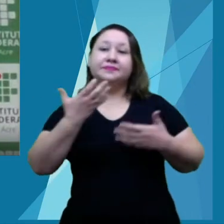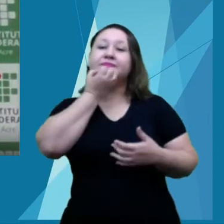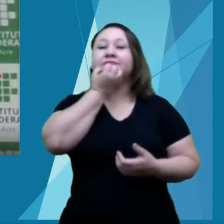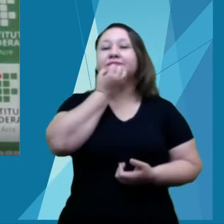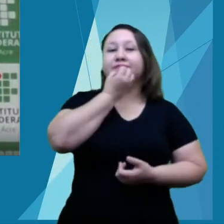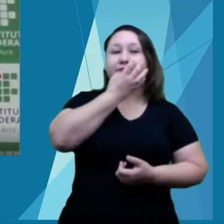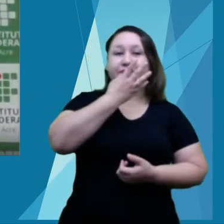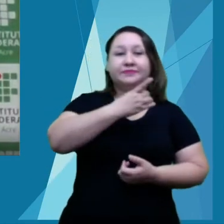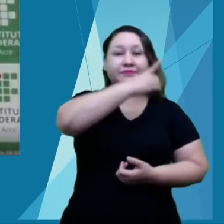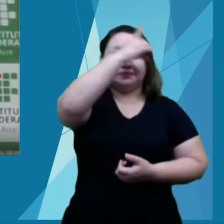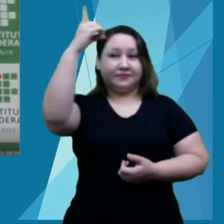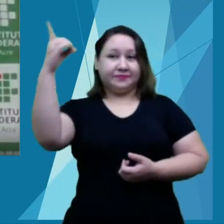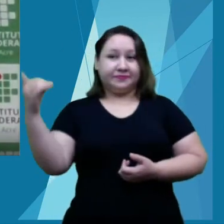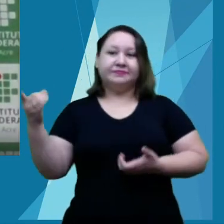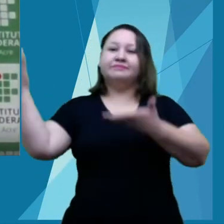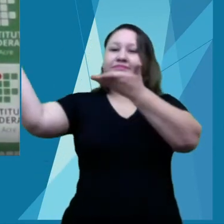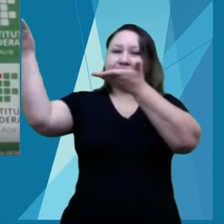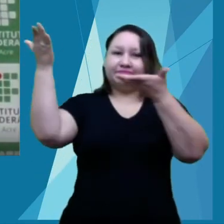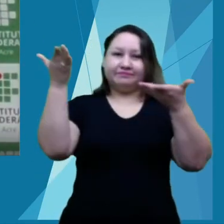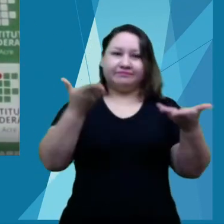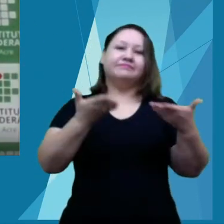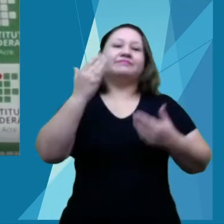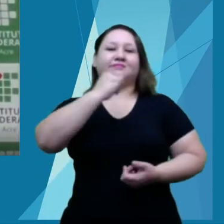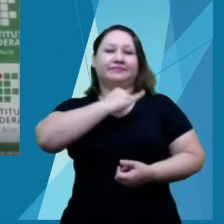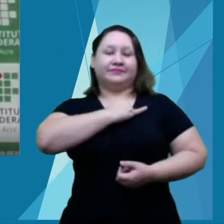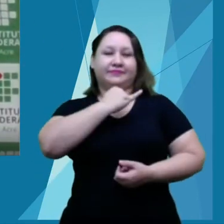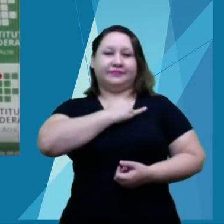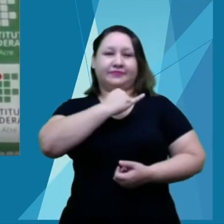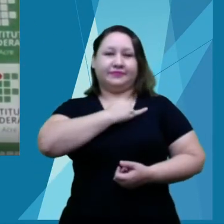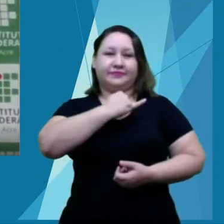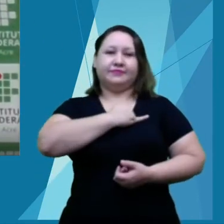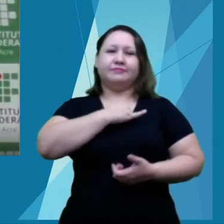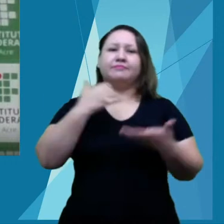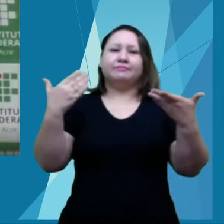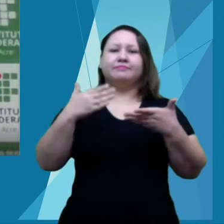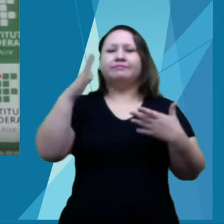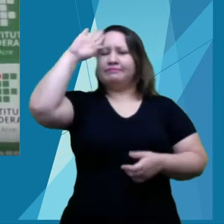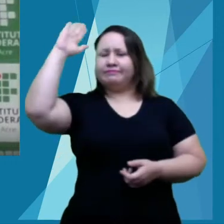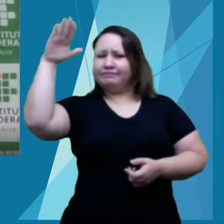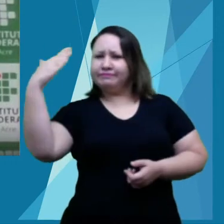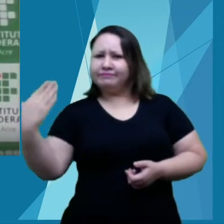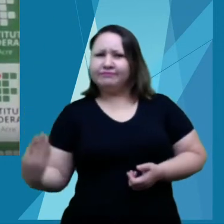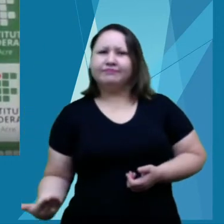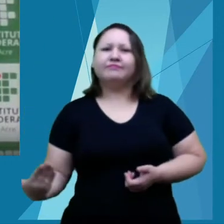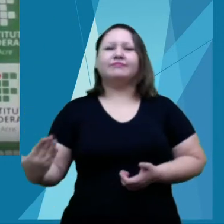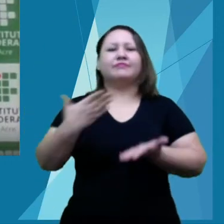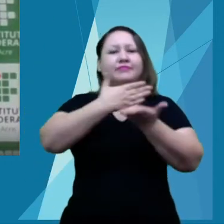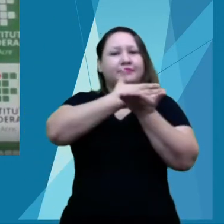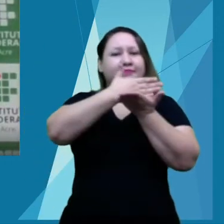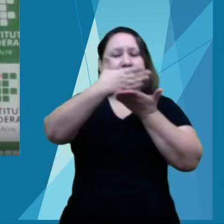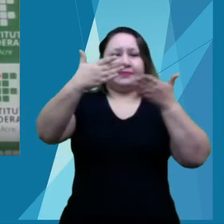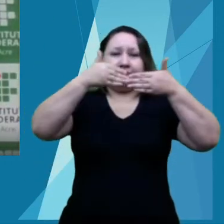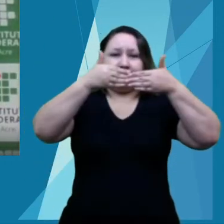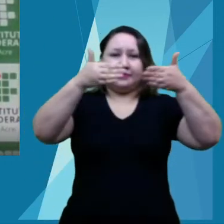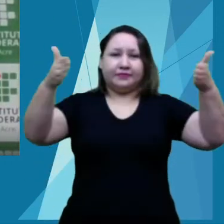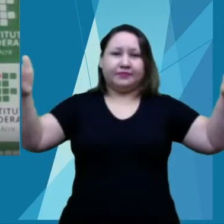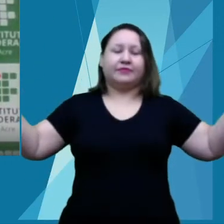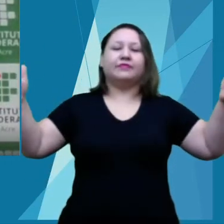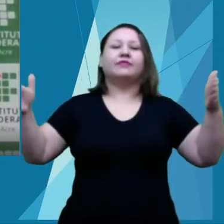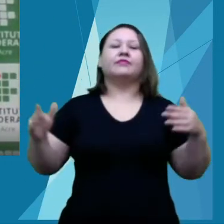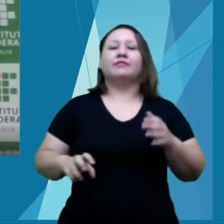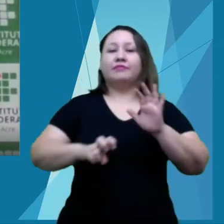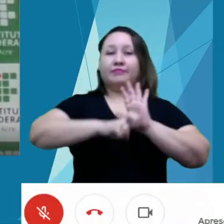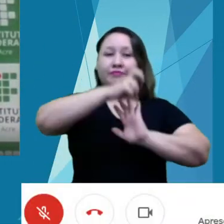Sejam bem-vindos ao Instituto Federal do Acre, que tem a honra de realizar a solenidade de abertura do V